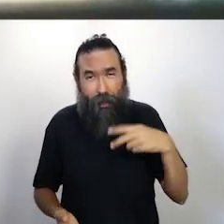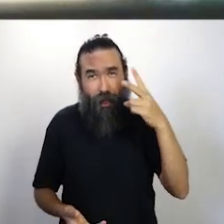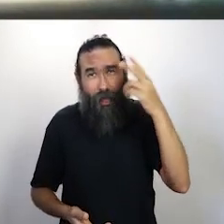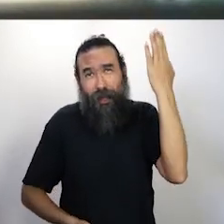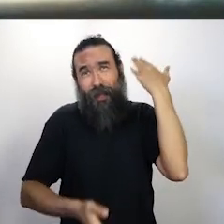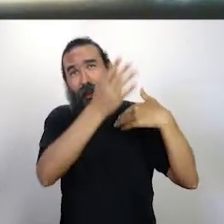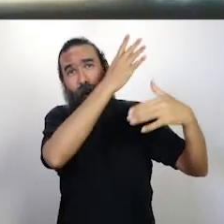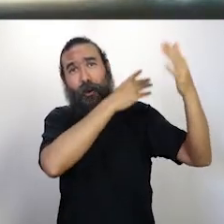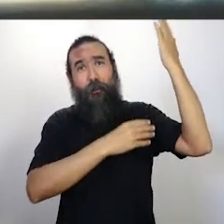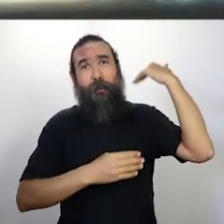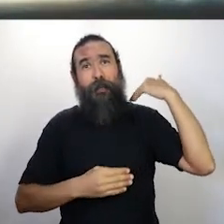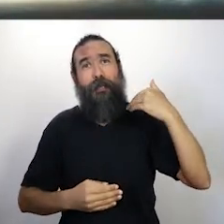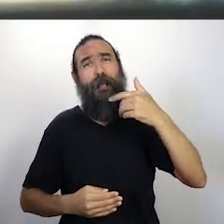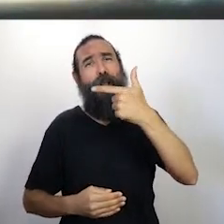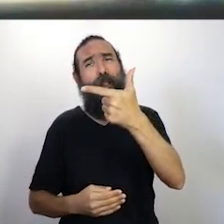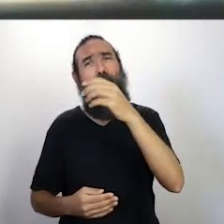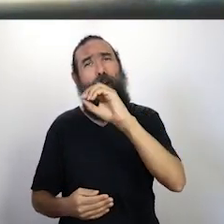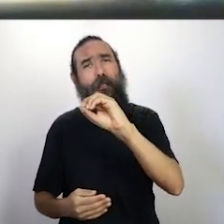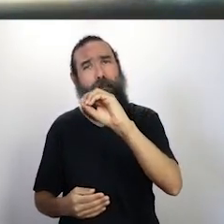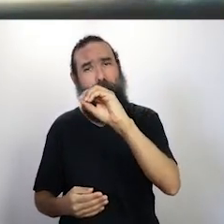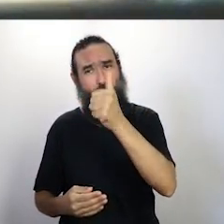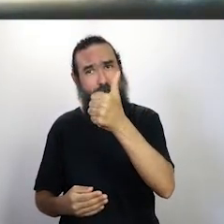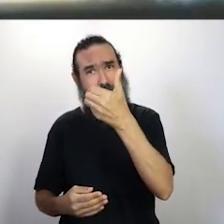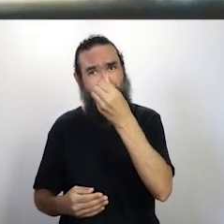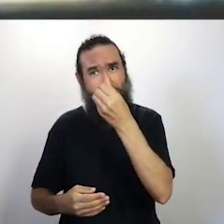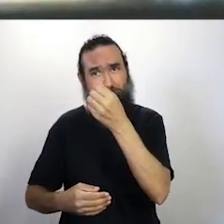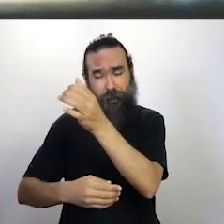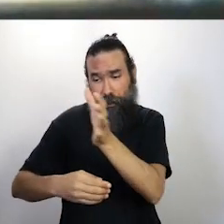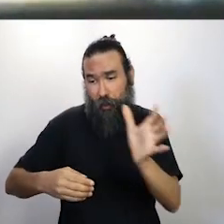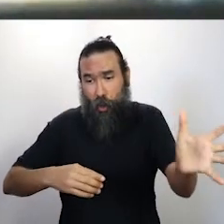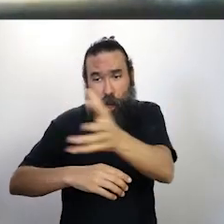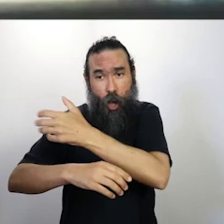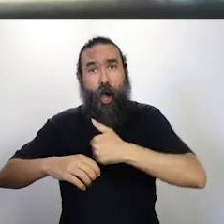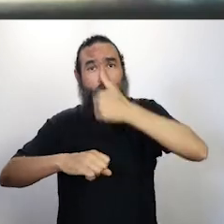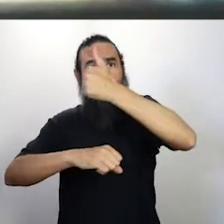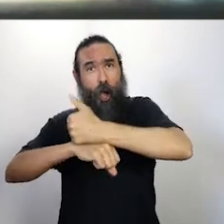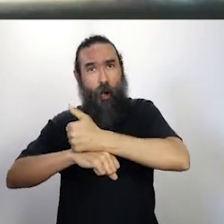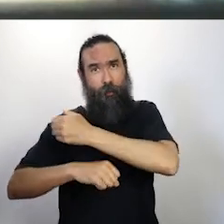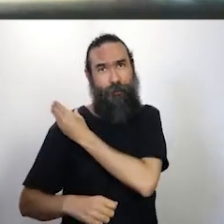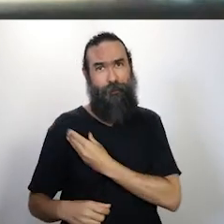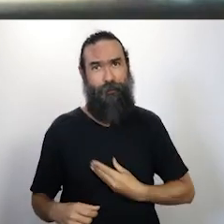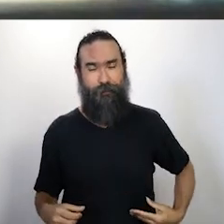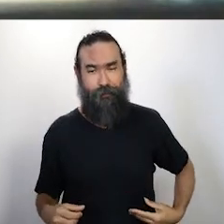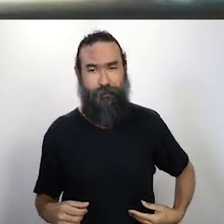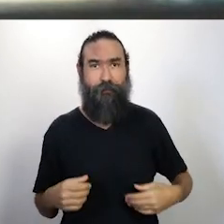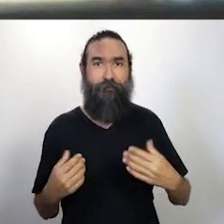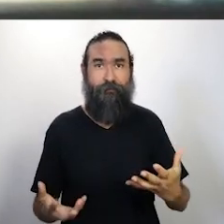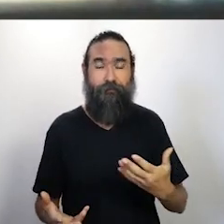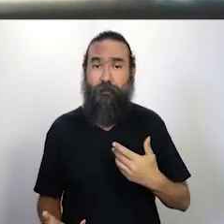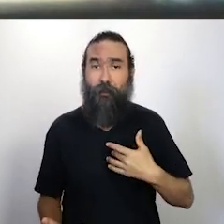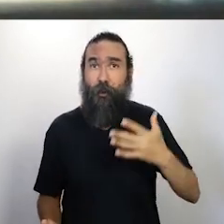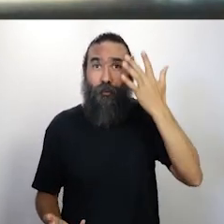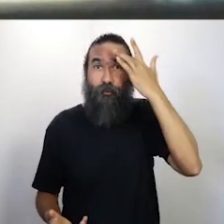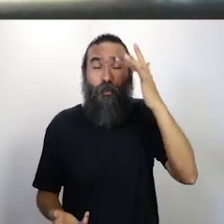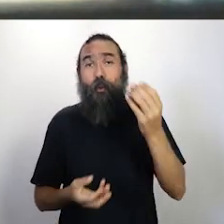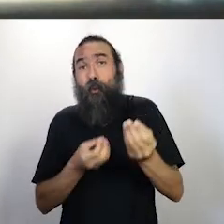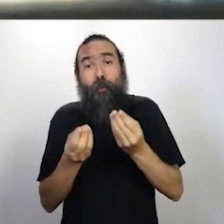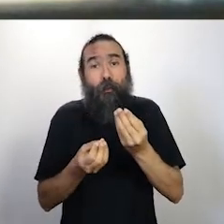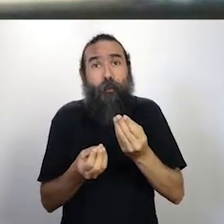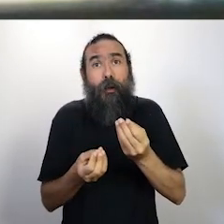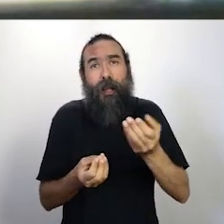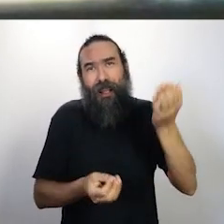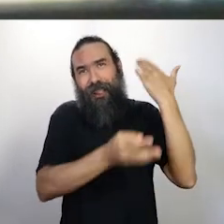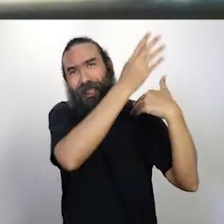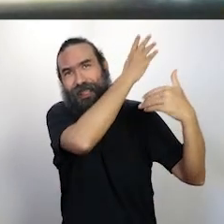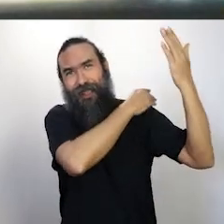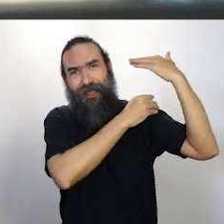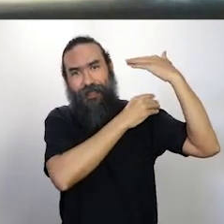fiquei no MINK um tempo maior inclusive para cadastrar os documentos da nossa gestão no SEI era um processo que na verdade foi